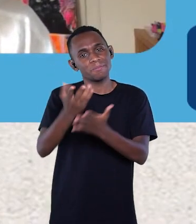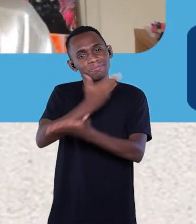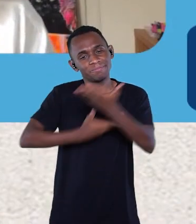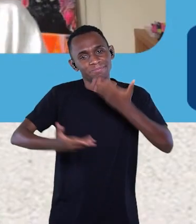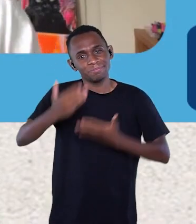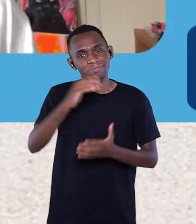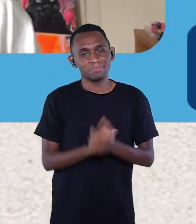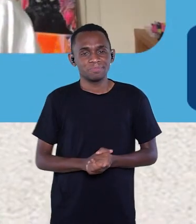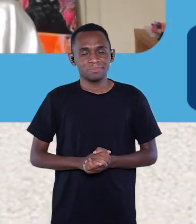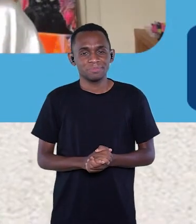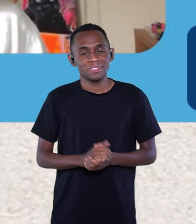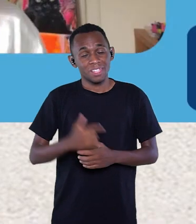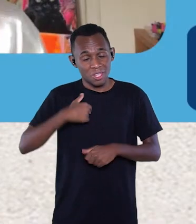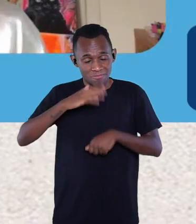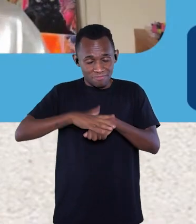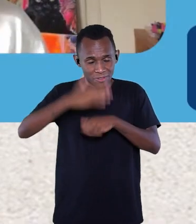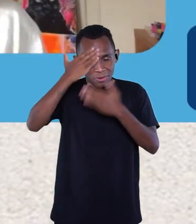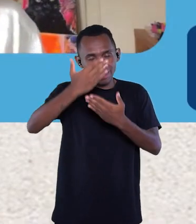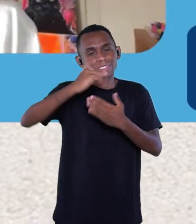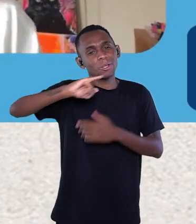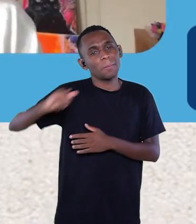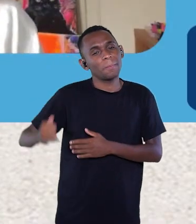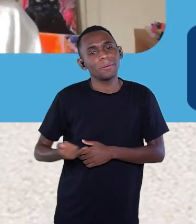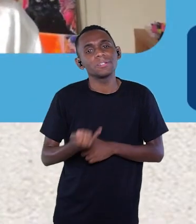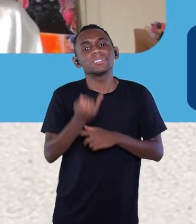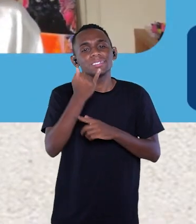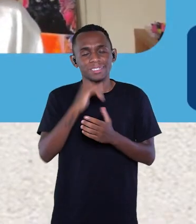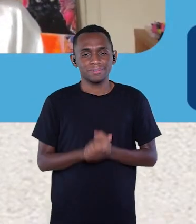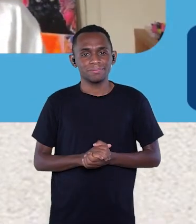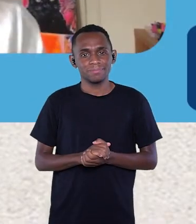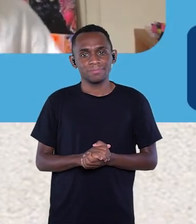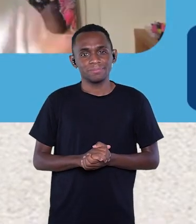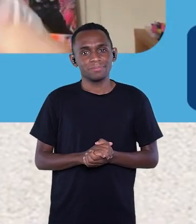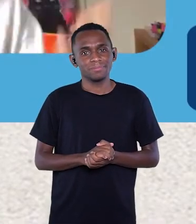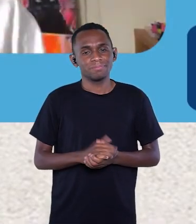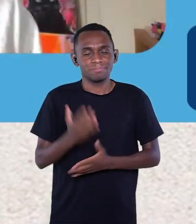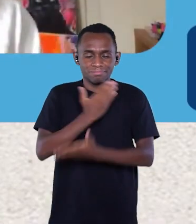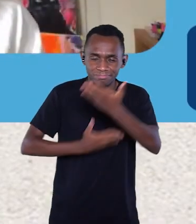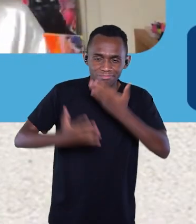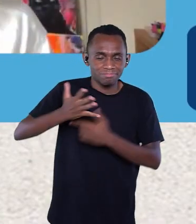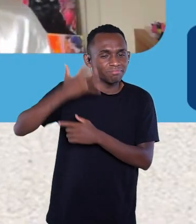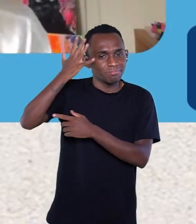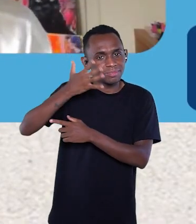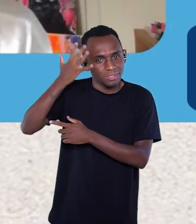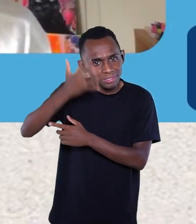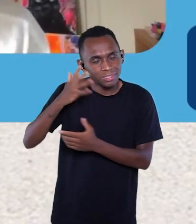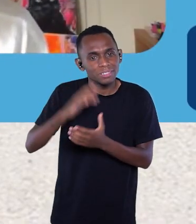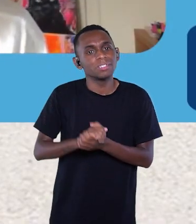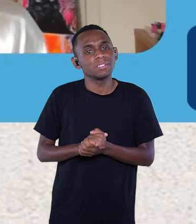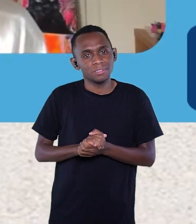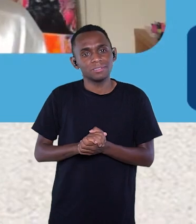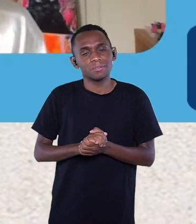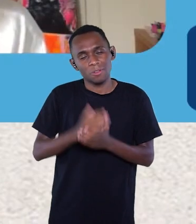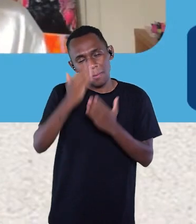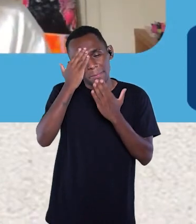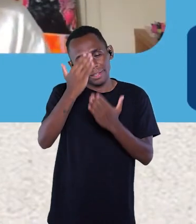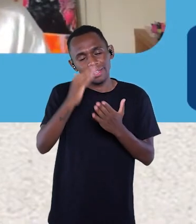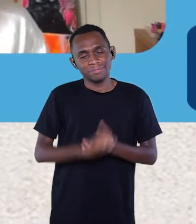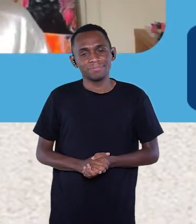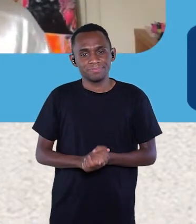Papo. Eu que agradeço. Muito obrigada pela oportunidade de conversar, enfim, de contar um pouquinho sobre o que eu tenho